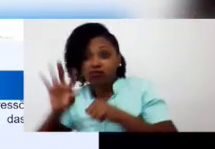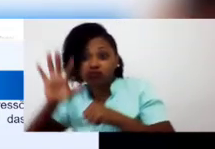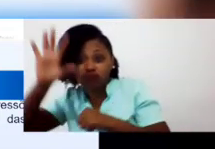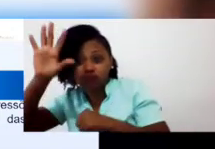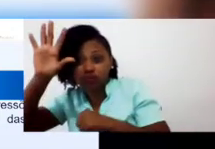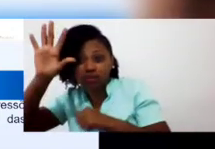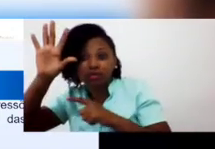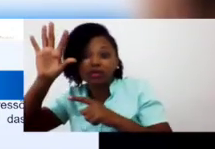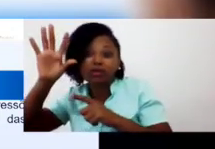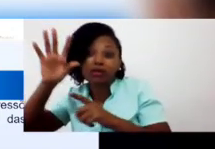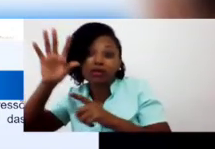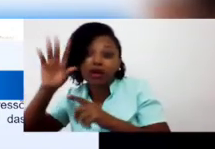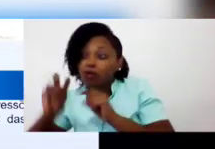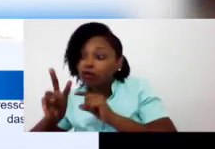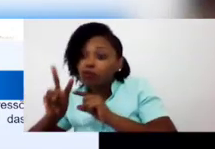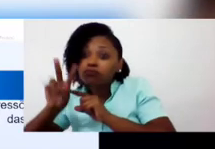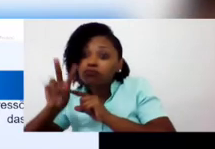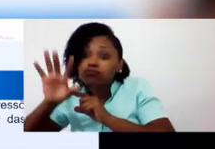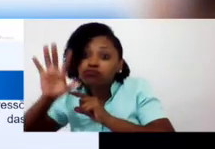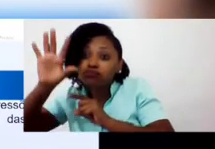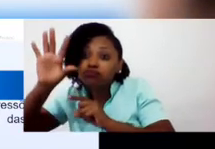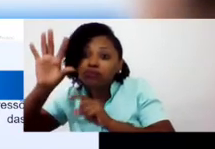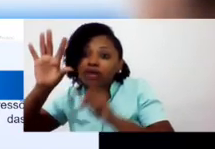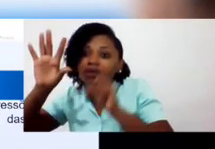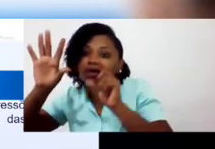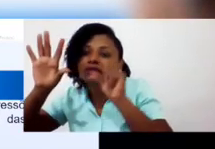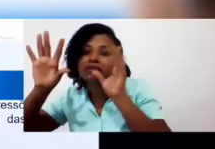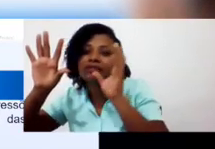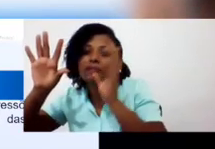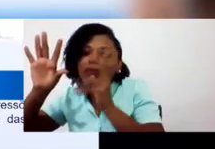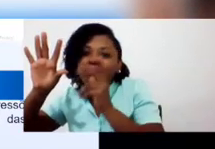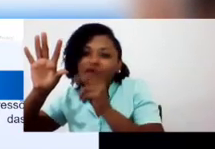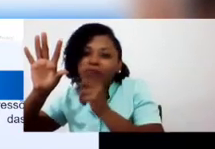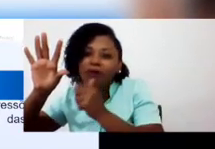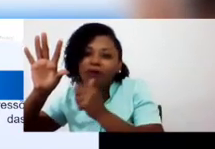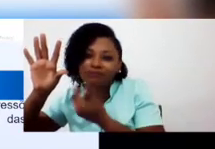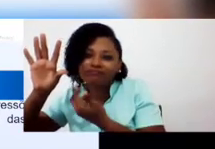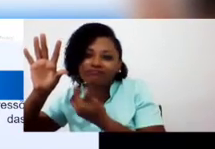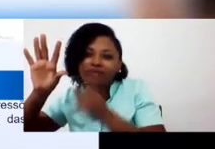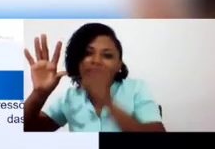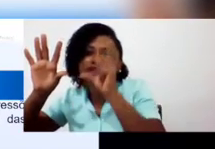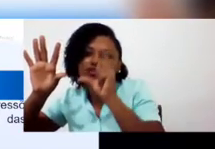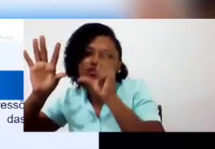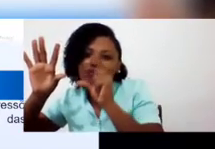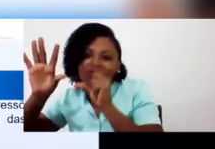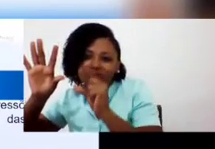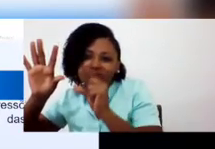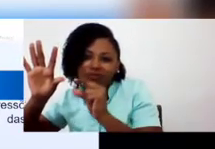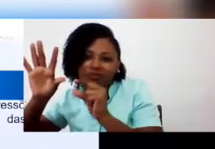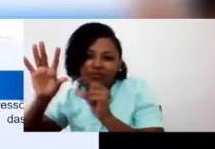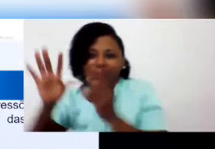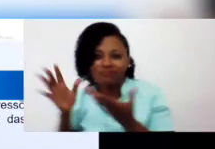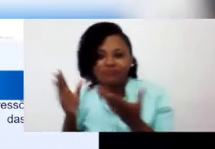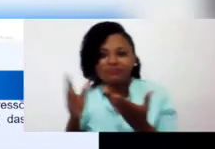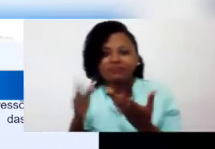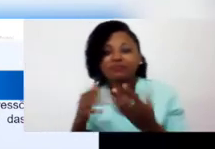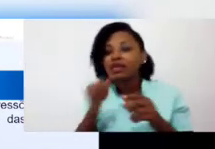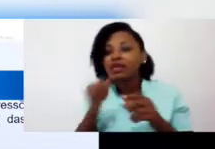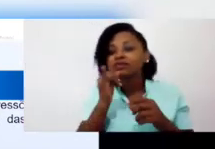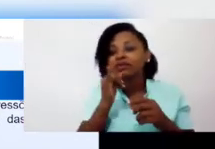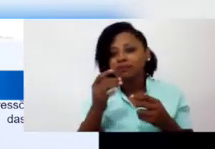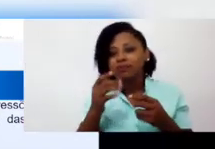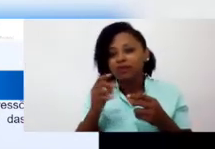vapor, a sua pressão de vapor é pequena, a tendência de se tornar vapor é pequena. O que